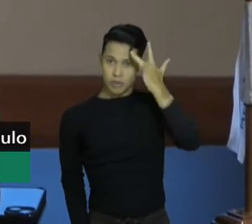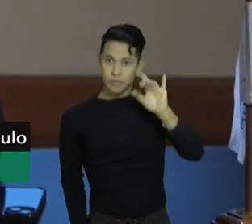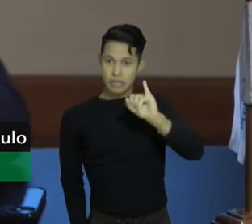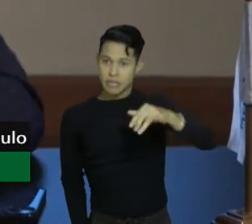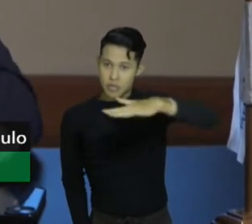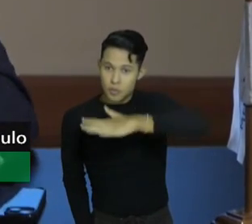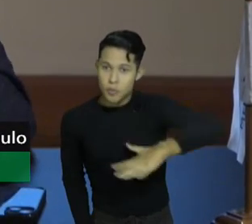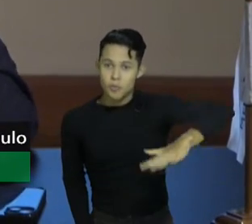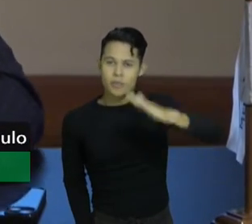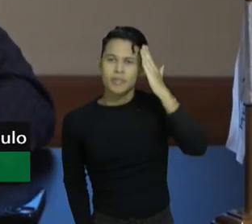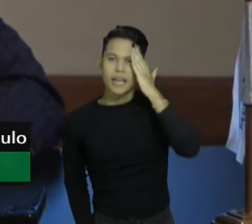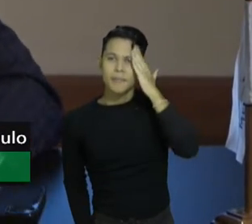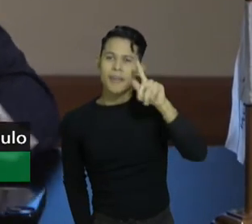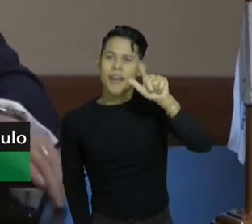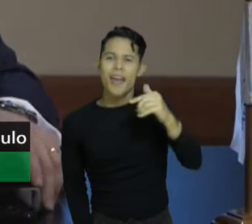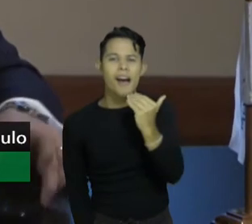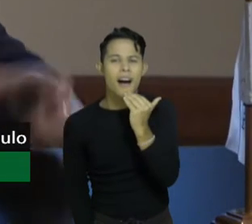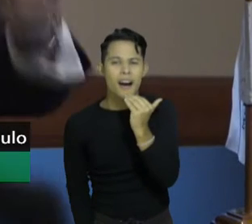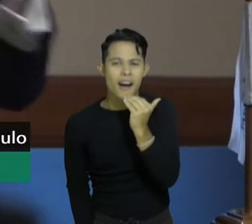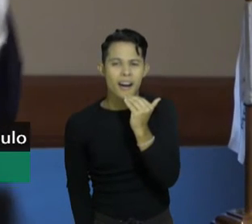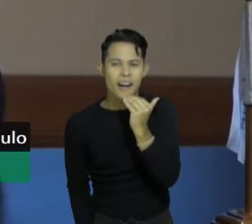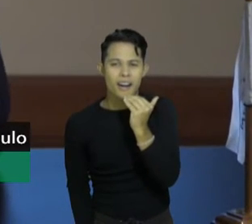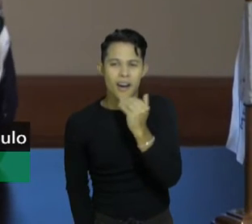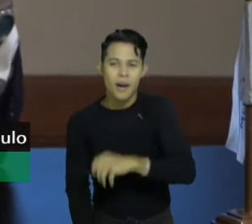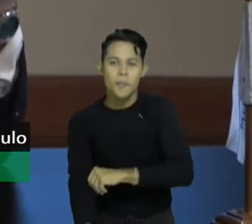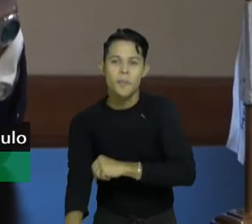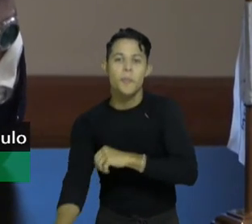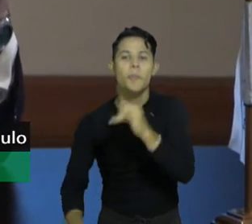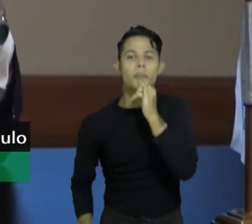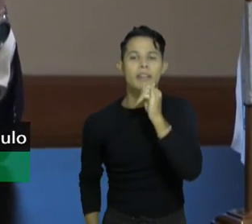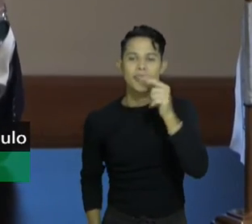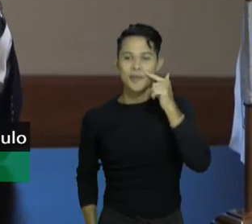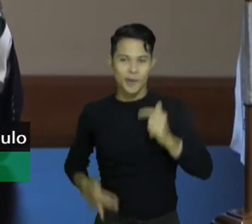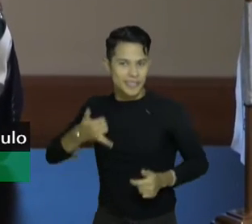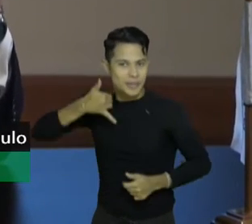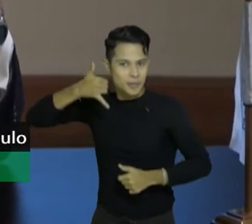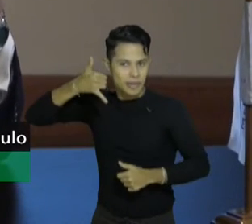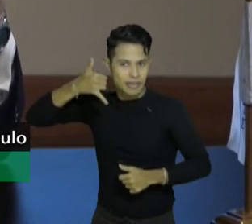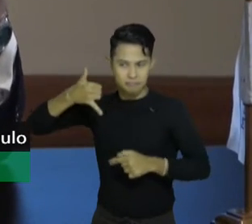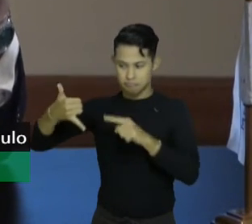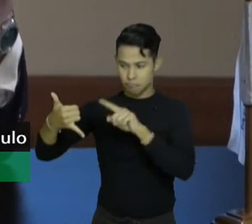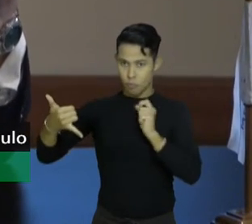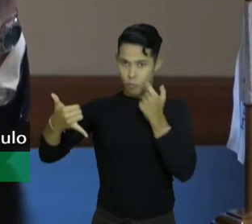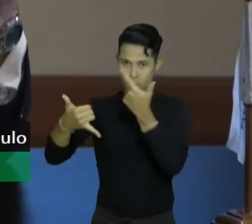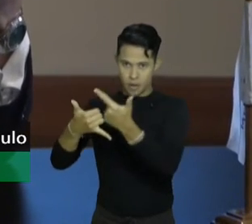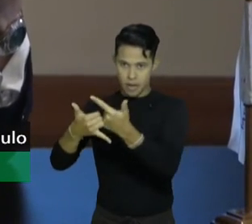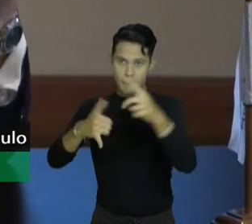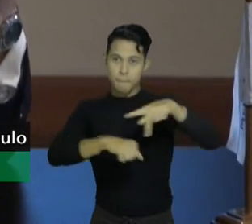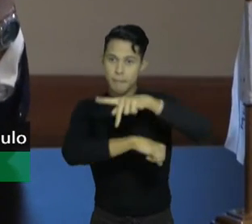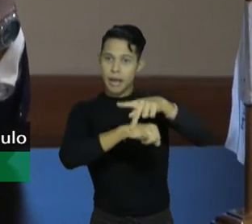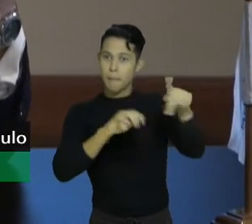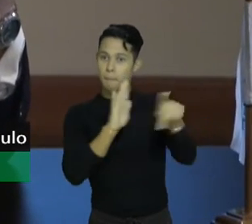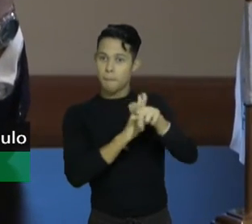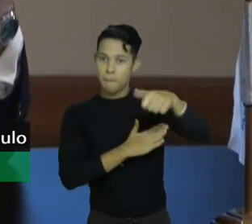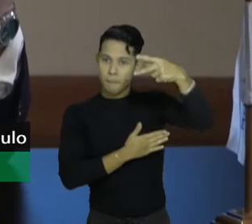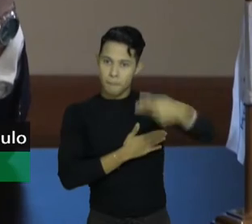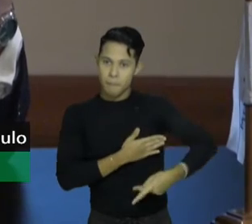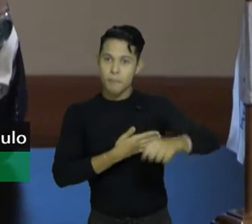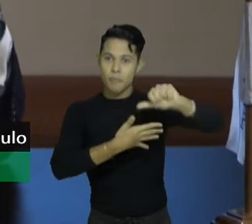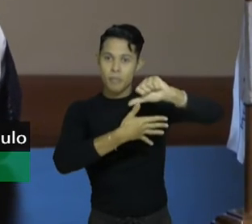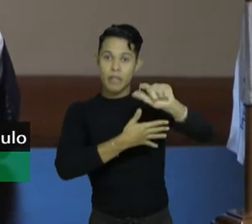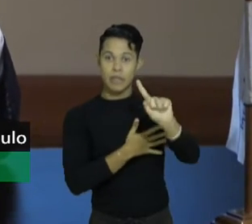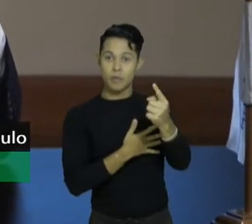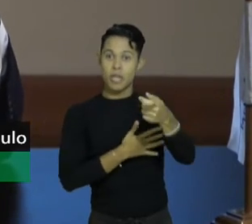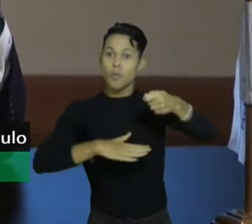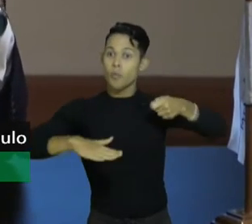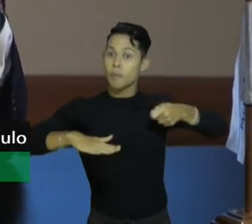aduaneira imperfeita Isso quer dizer o seguinte se eu comprar esse celular de um país que não integre o mercul o imposto que ele paga ao entrar no Brasil é o